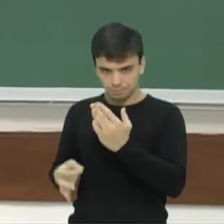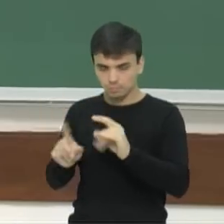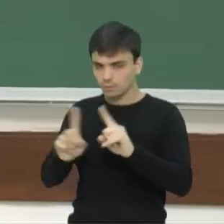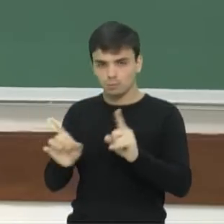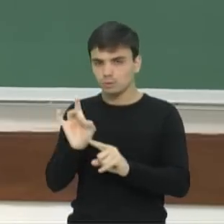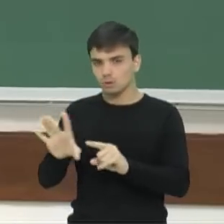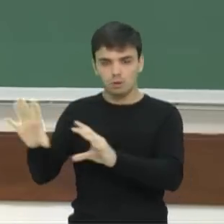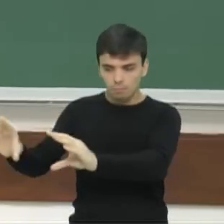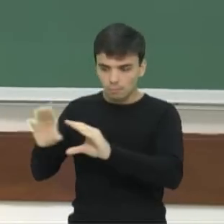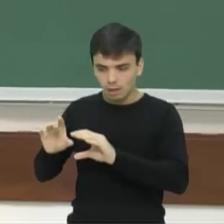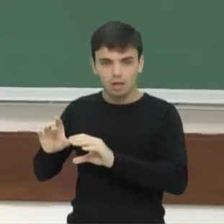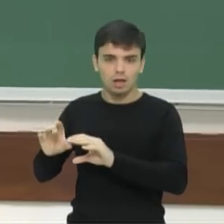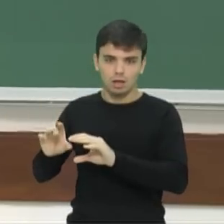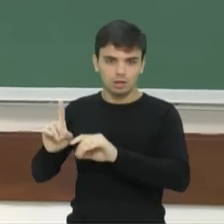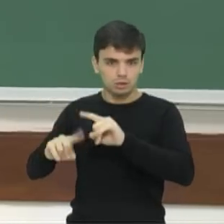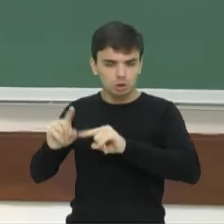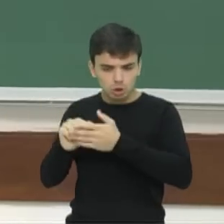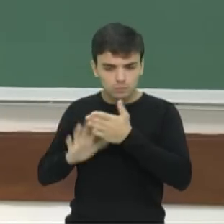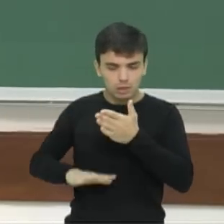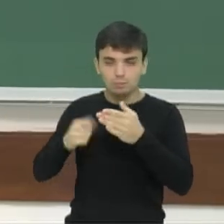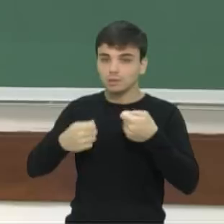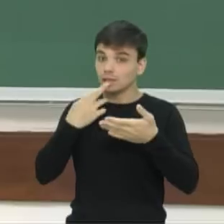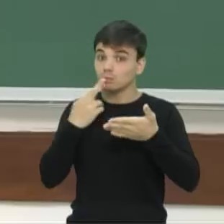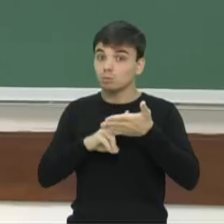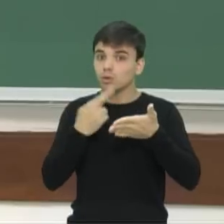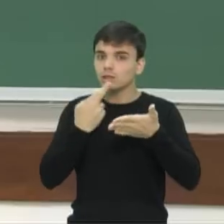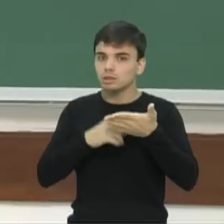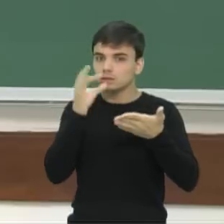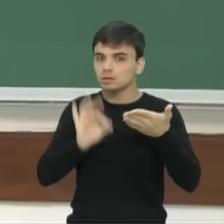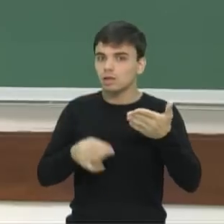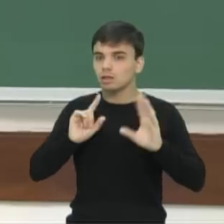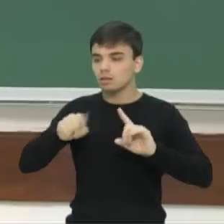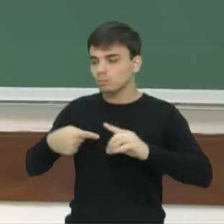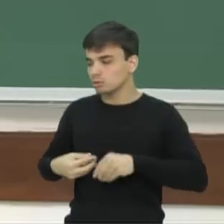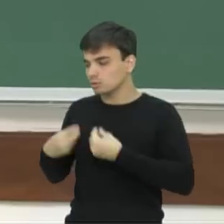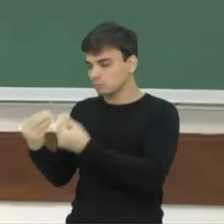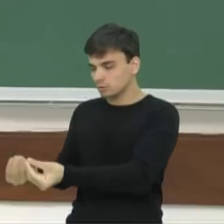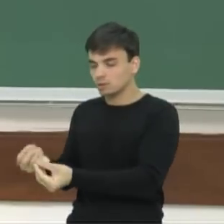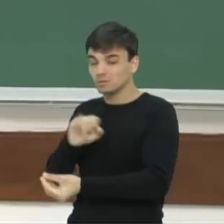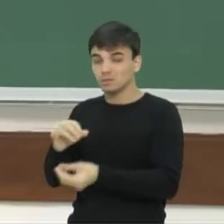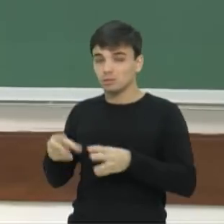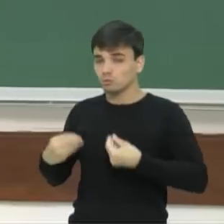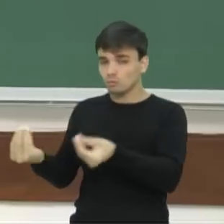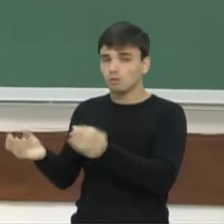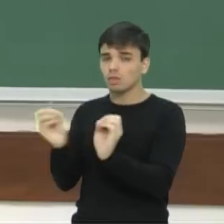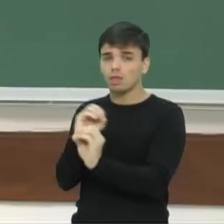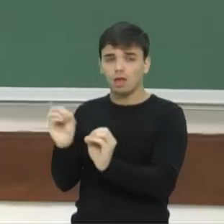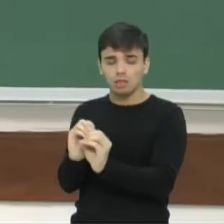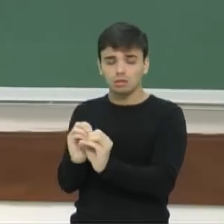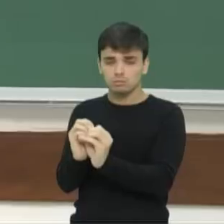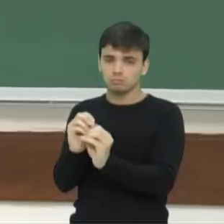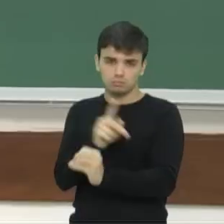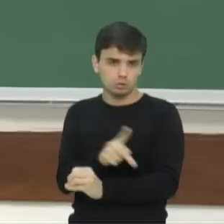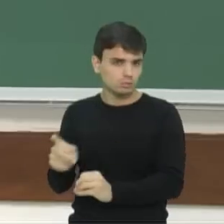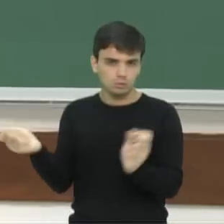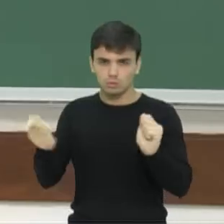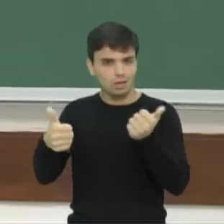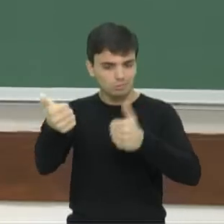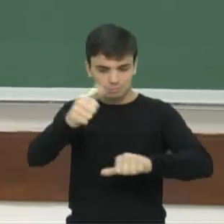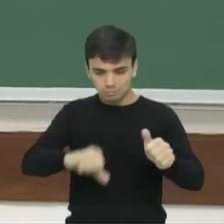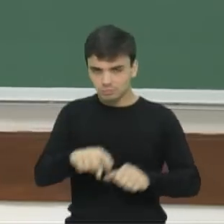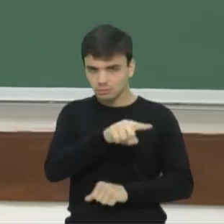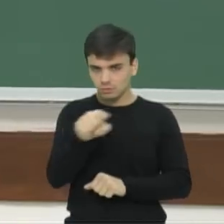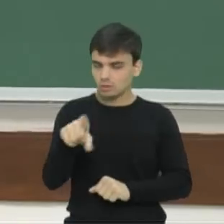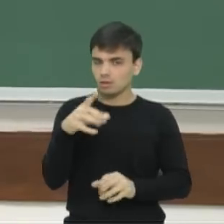é só retirar a atividade, então você precisa fazer as atividades e devolver. Então, se você não devolve as atividades, o professor não consegue te avaliar, você não vai